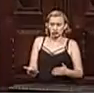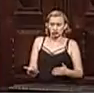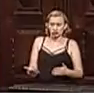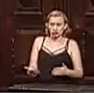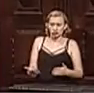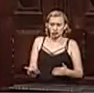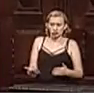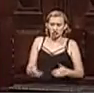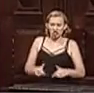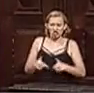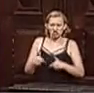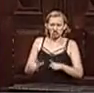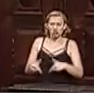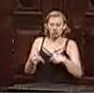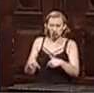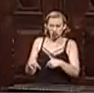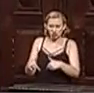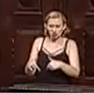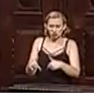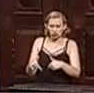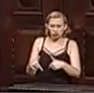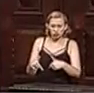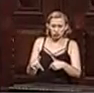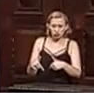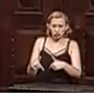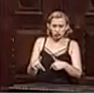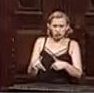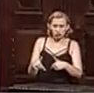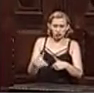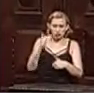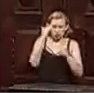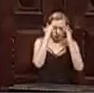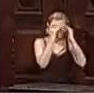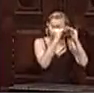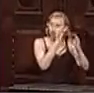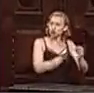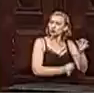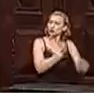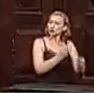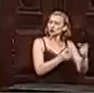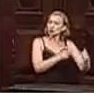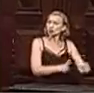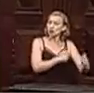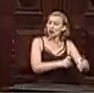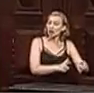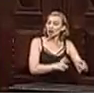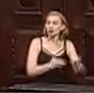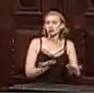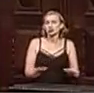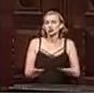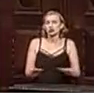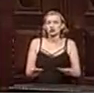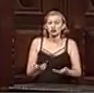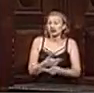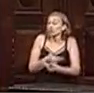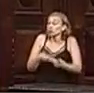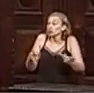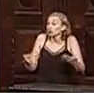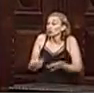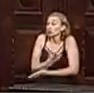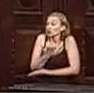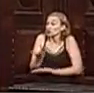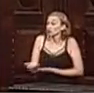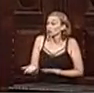subsumidas a um juiz local. Isso acabou gerando mudanças